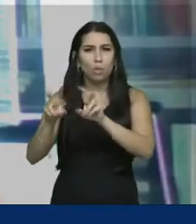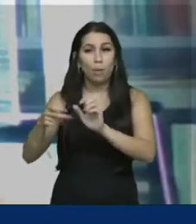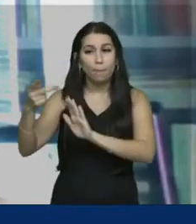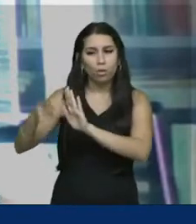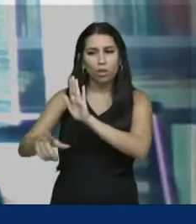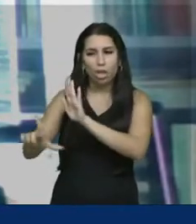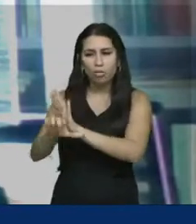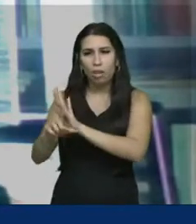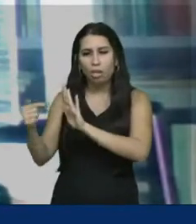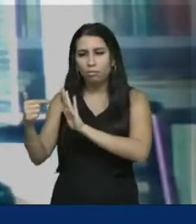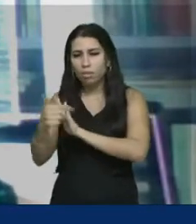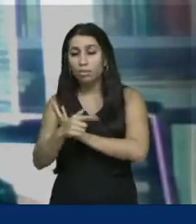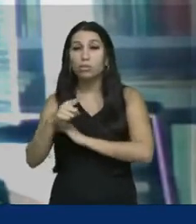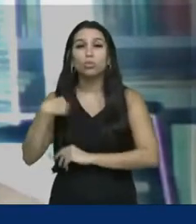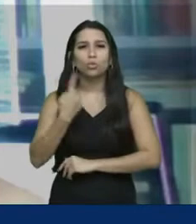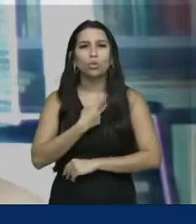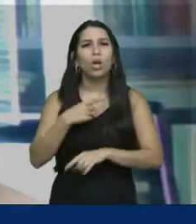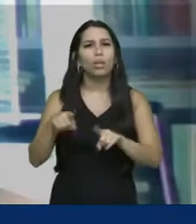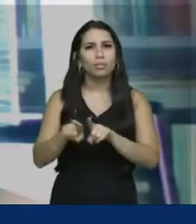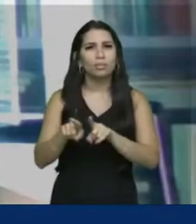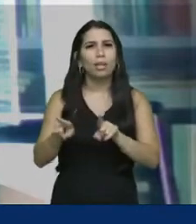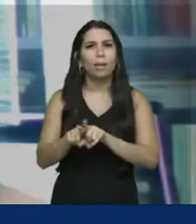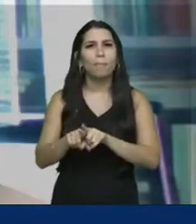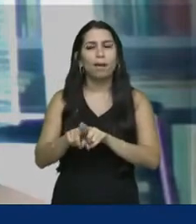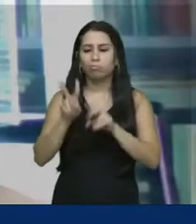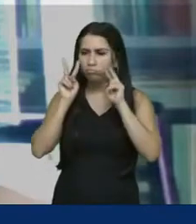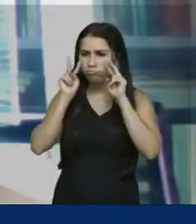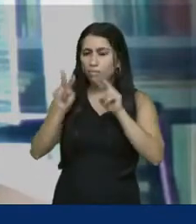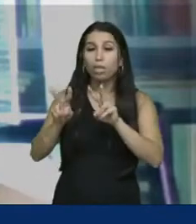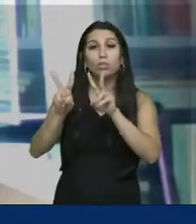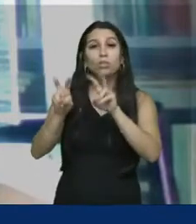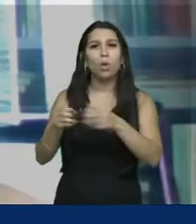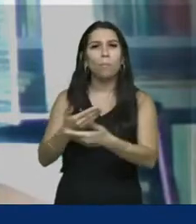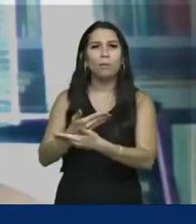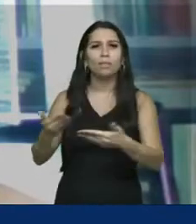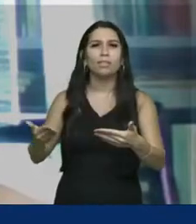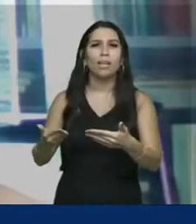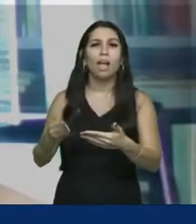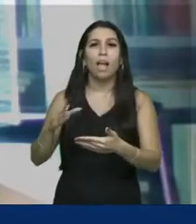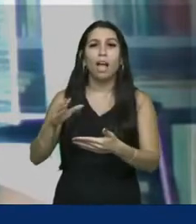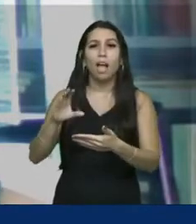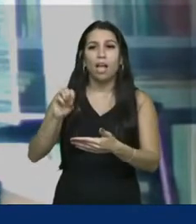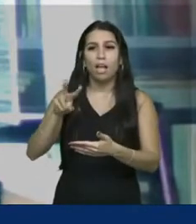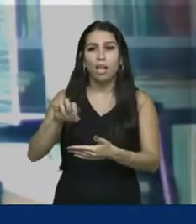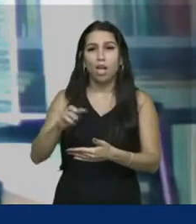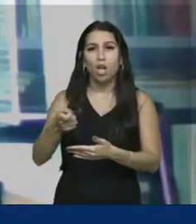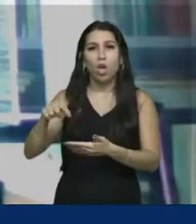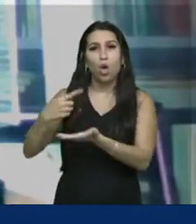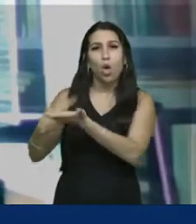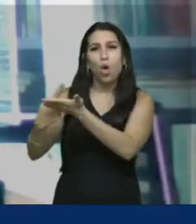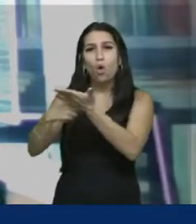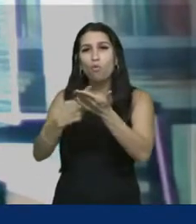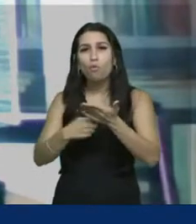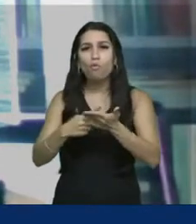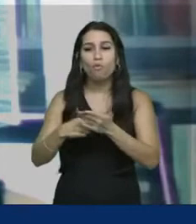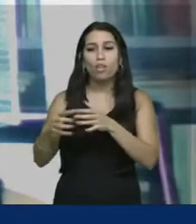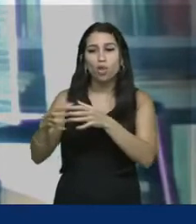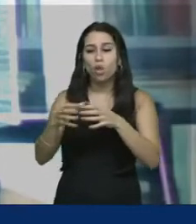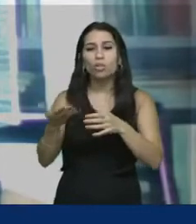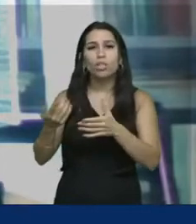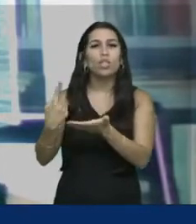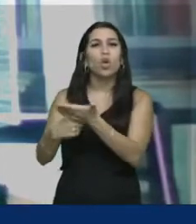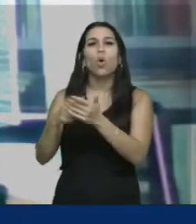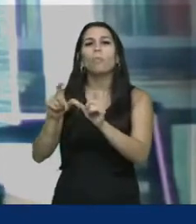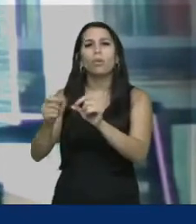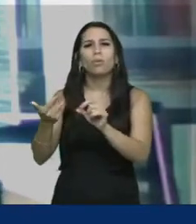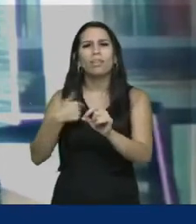norma, nós também enfrentamos a questão relacionada às convenções coletivas que pretendem excluir